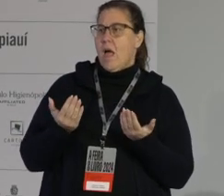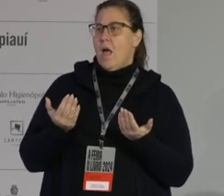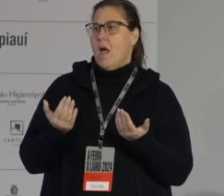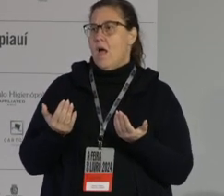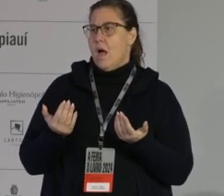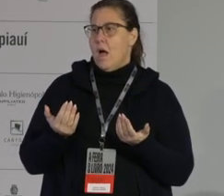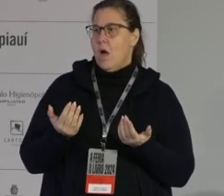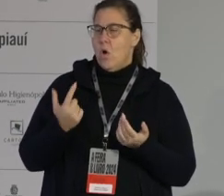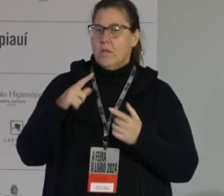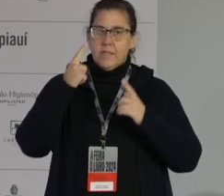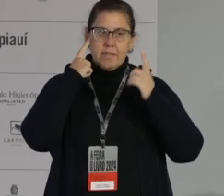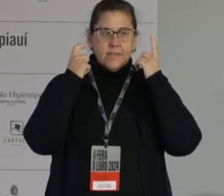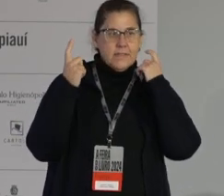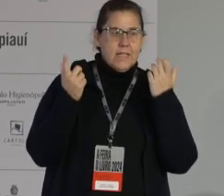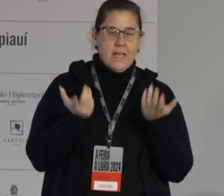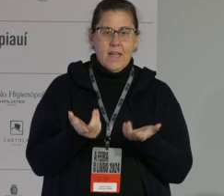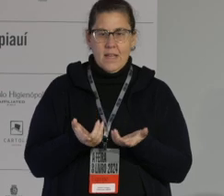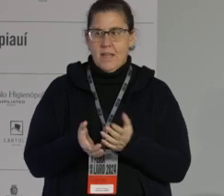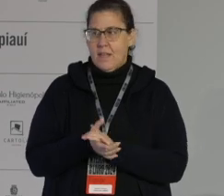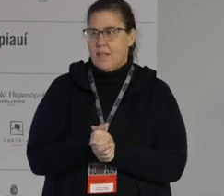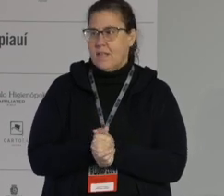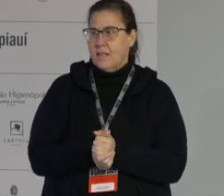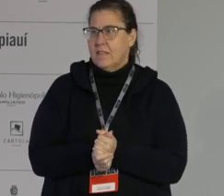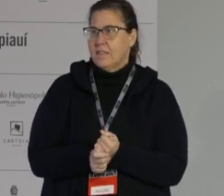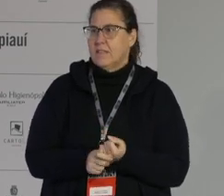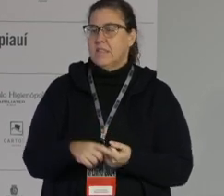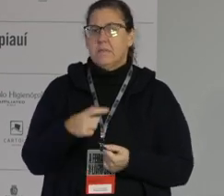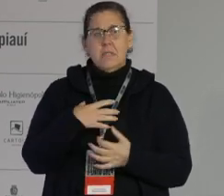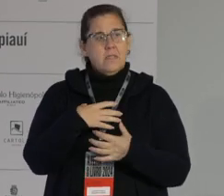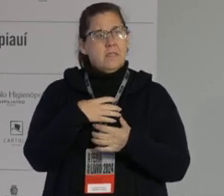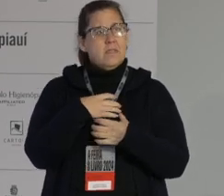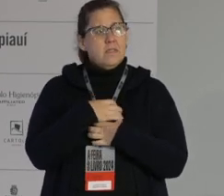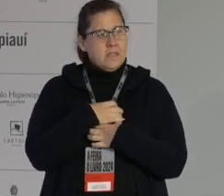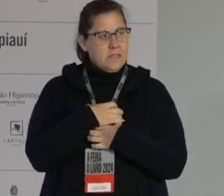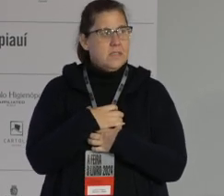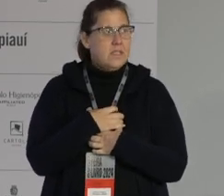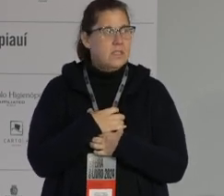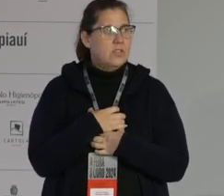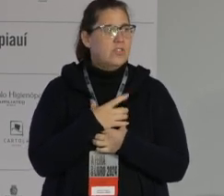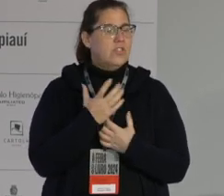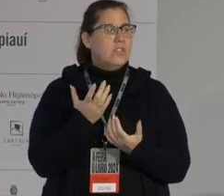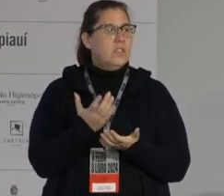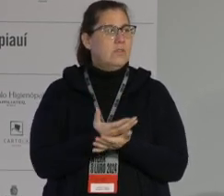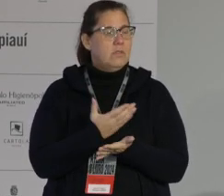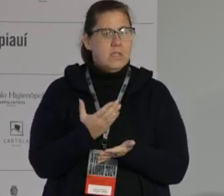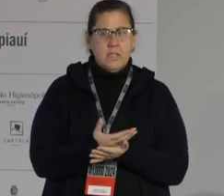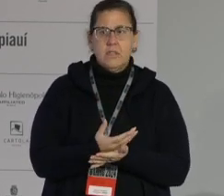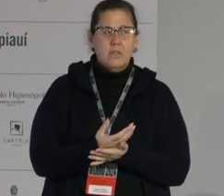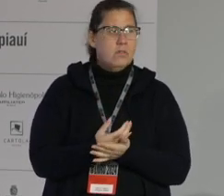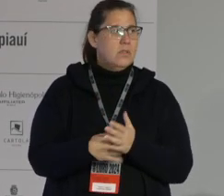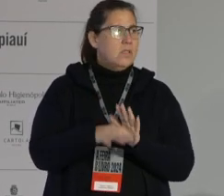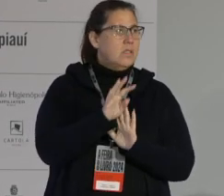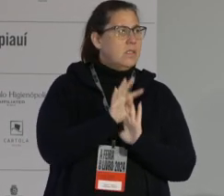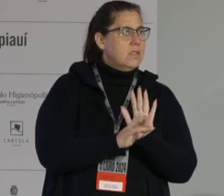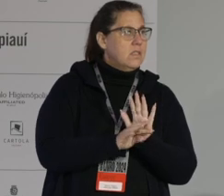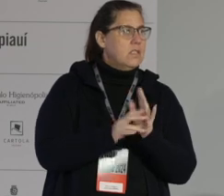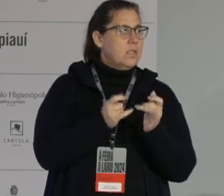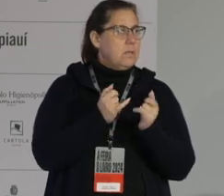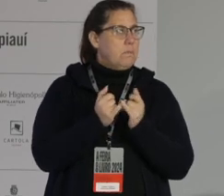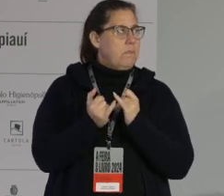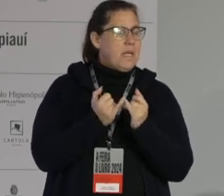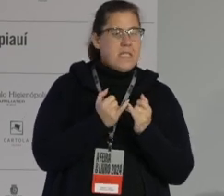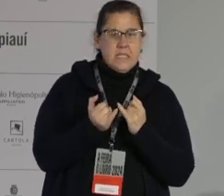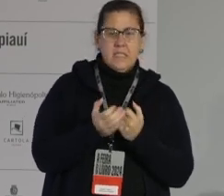mas. Eu acho que essa é a pergunta. Tem também, eu senti muito no seu livro, Yara, alguns trechos que pareciam um pouco, principalmente